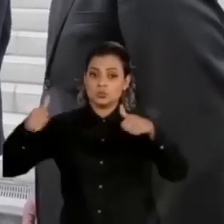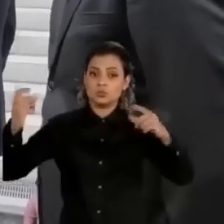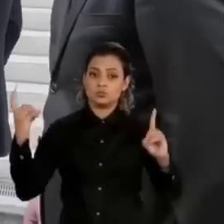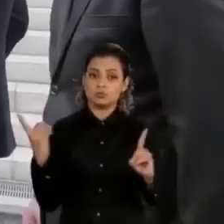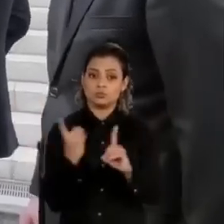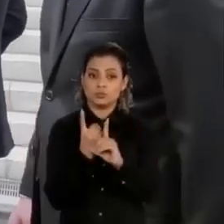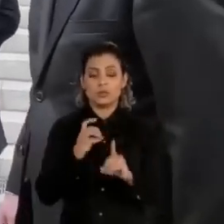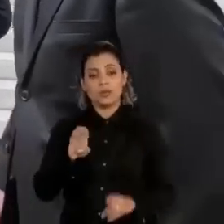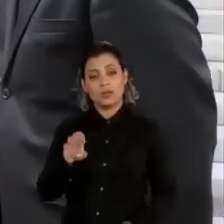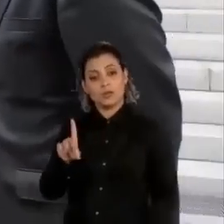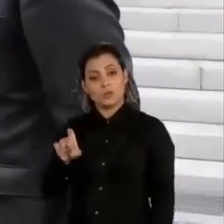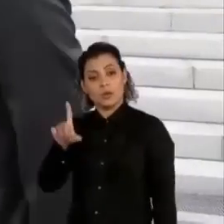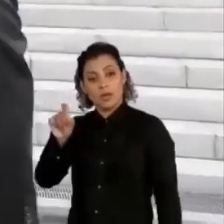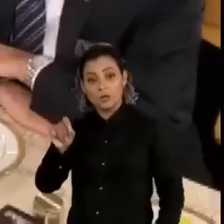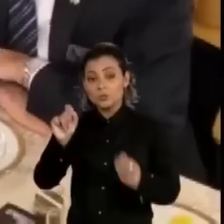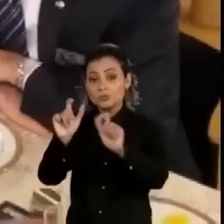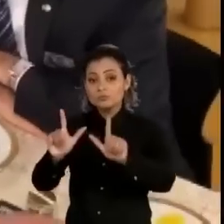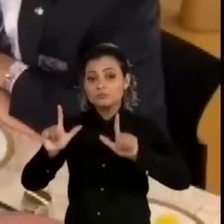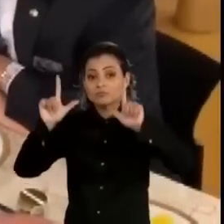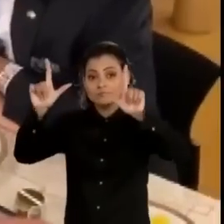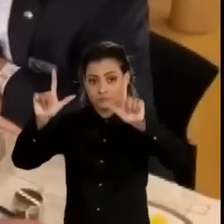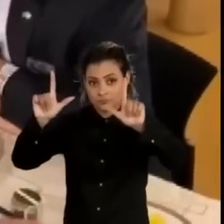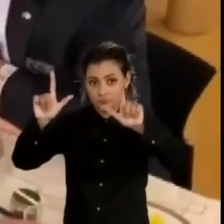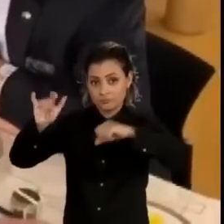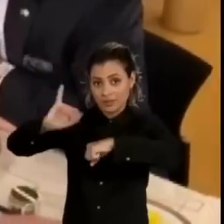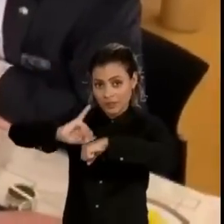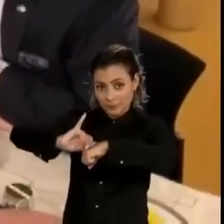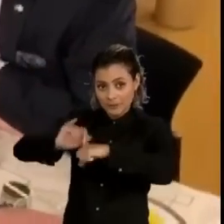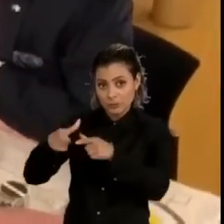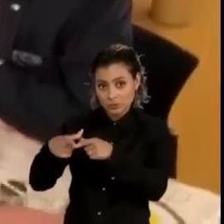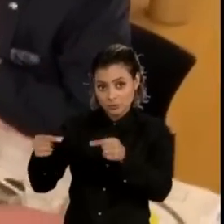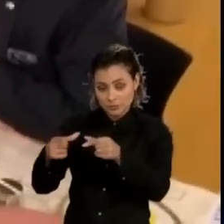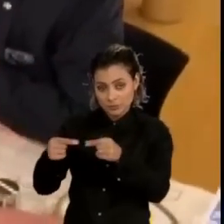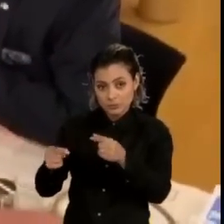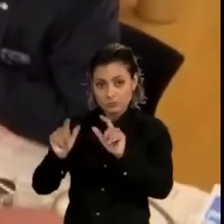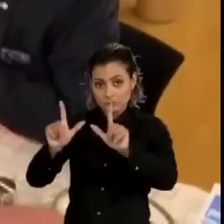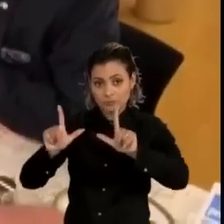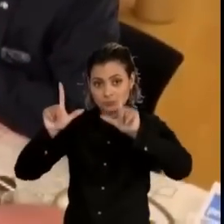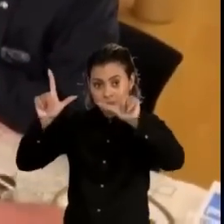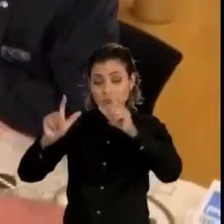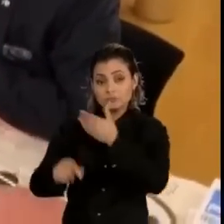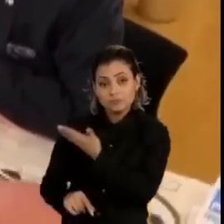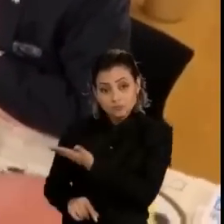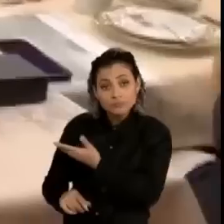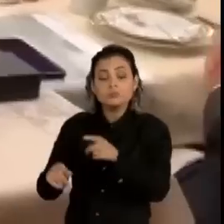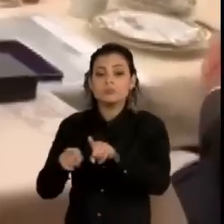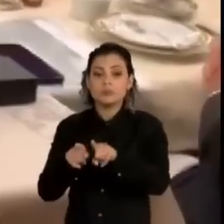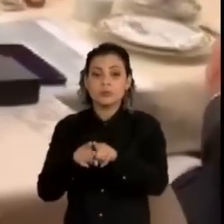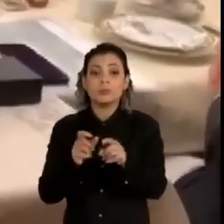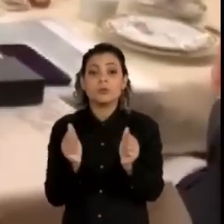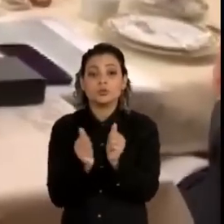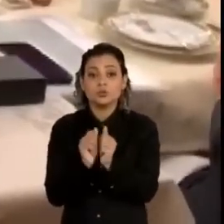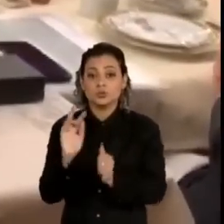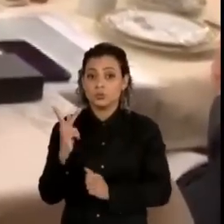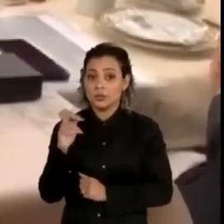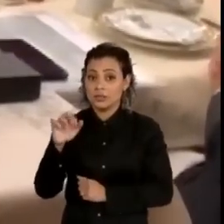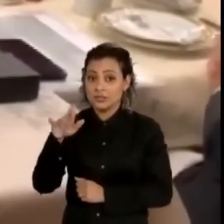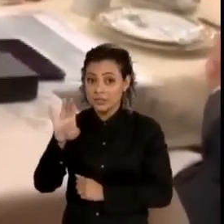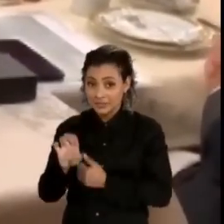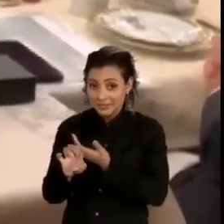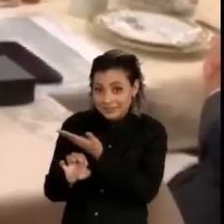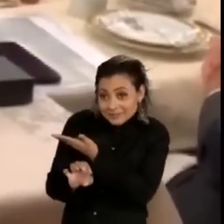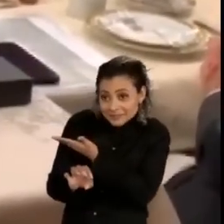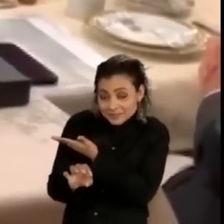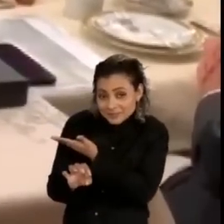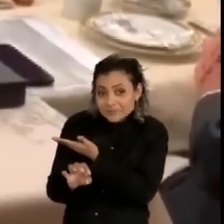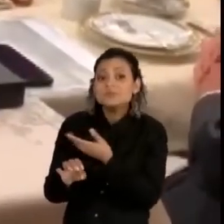Eduardo Saboia, em Tóquio. Durante um café da manhã, Dória e o secretário da Fazenda do Estado, Henrique Meirelles,